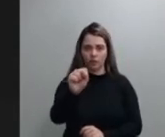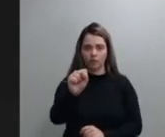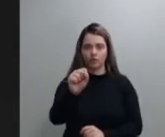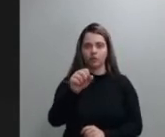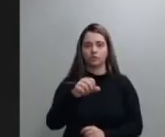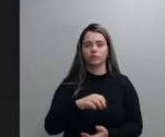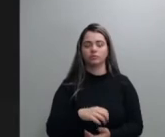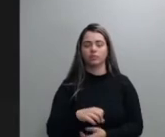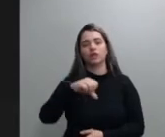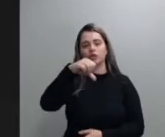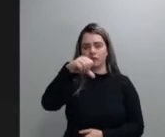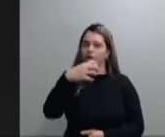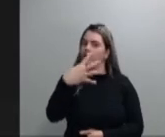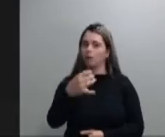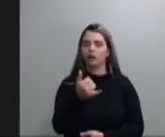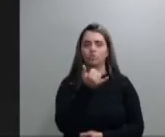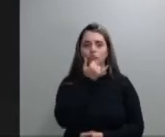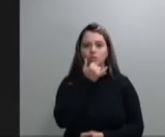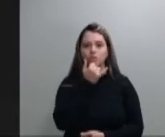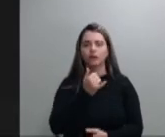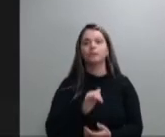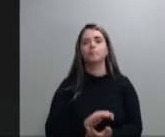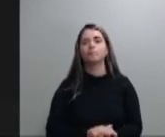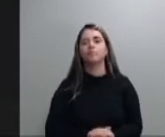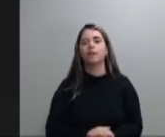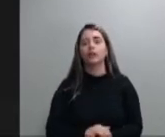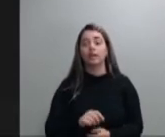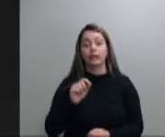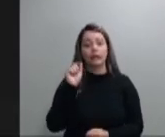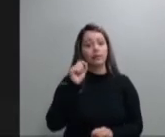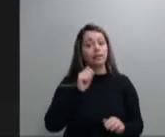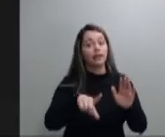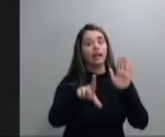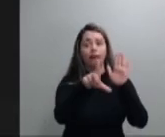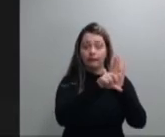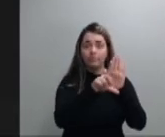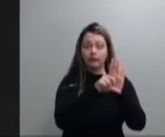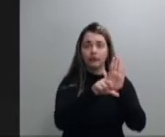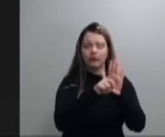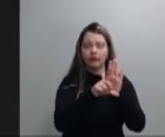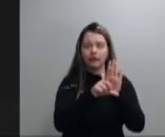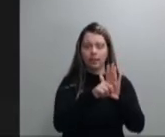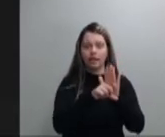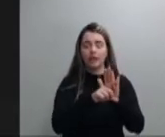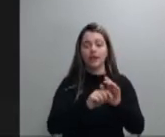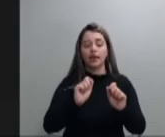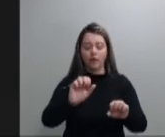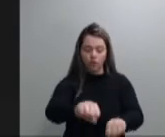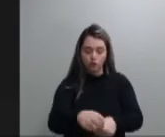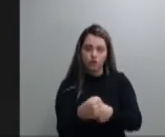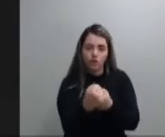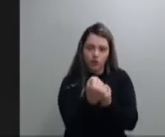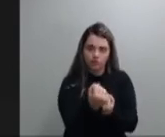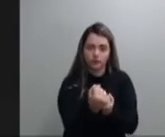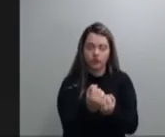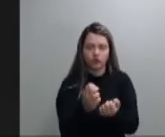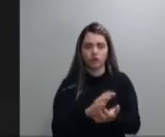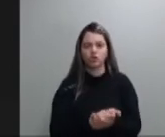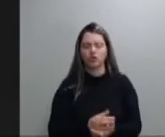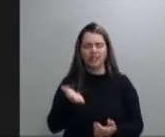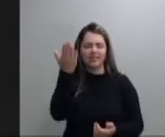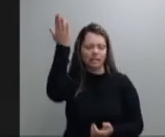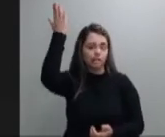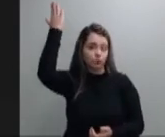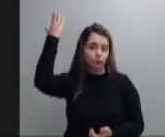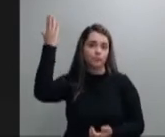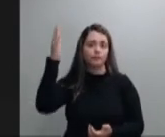que é a lei que é a lei que vigorava a época a lei de defesa de concorrência que vigorava a época porquanto somente a partir